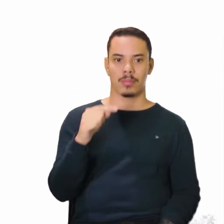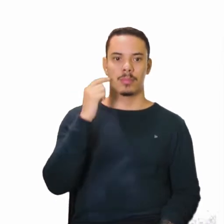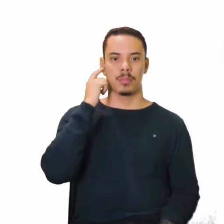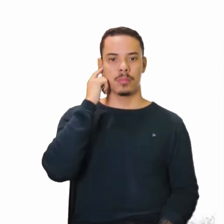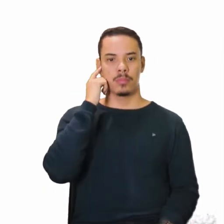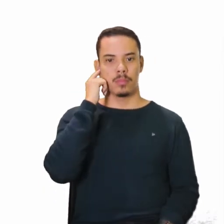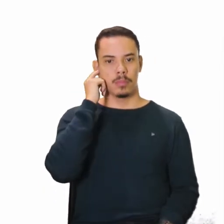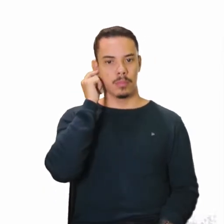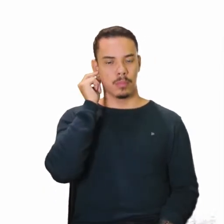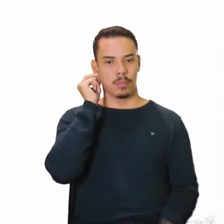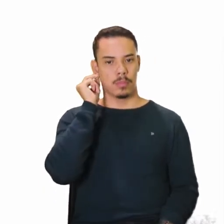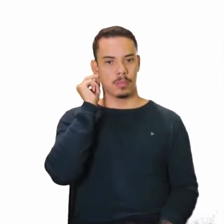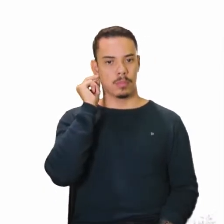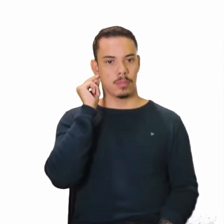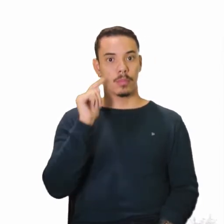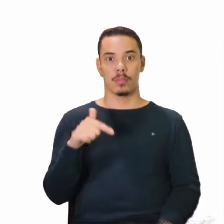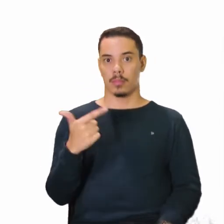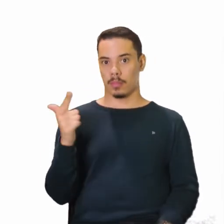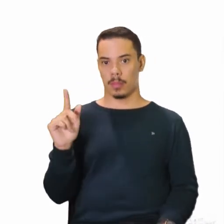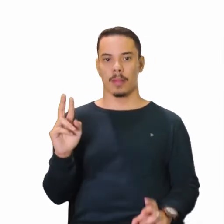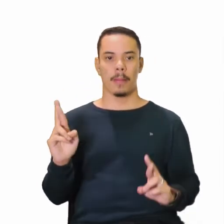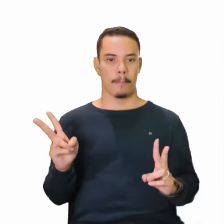mas não aquela